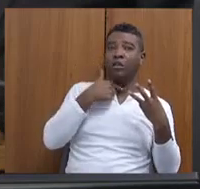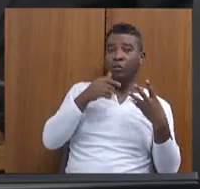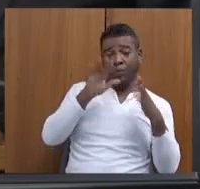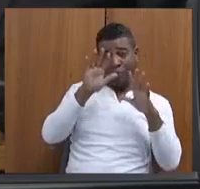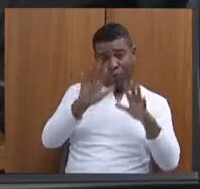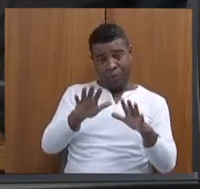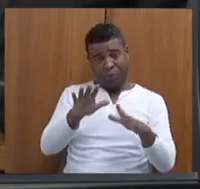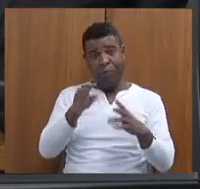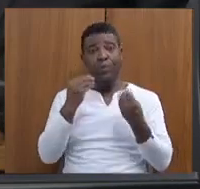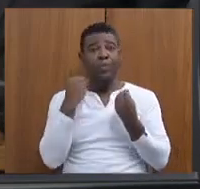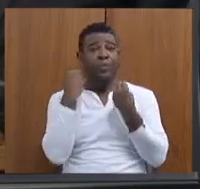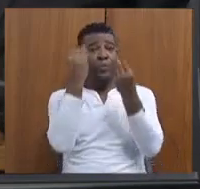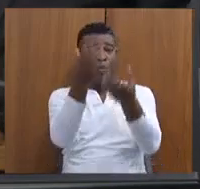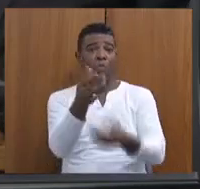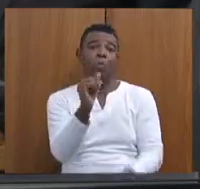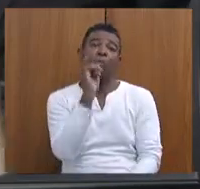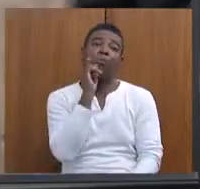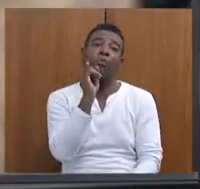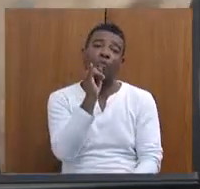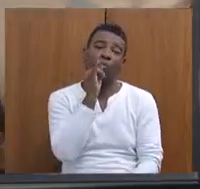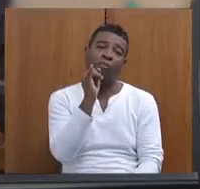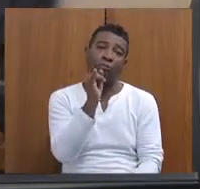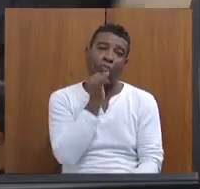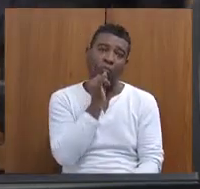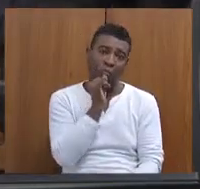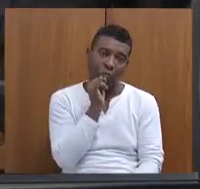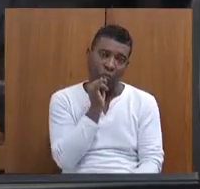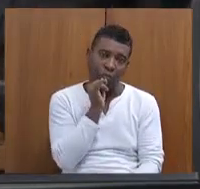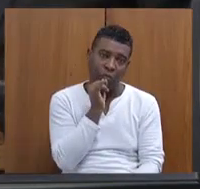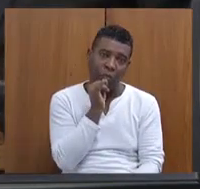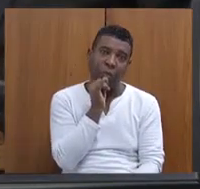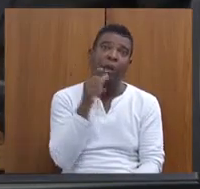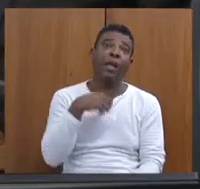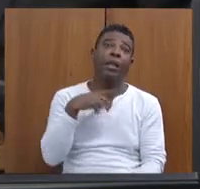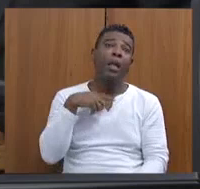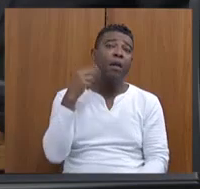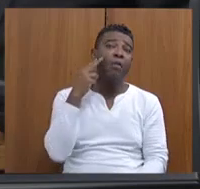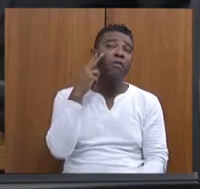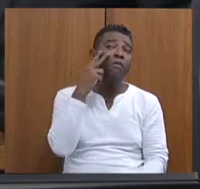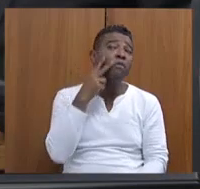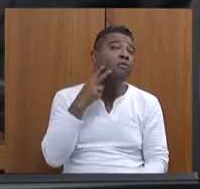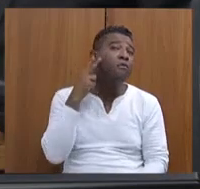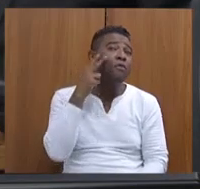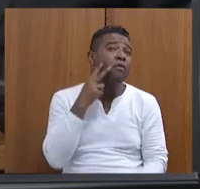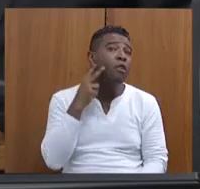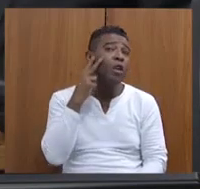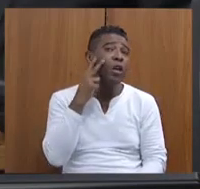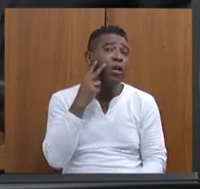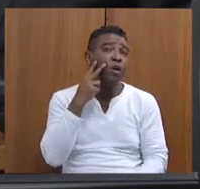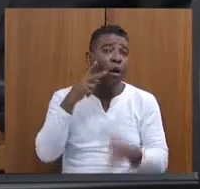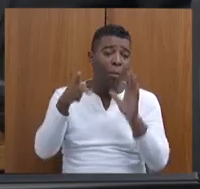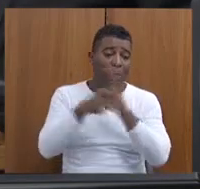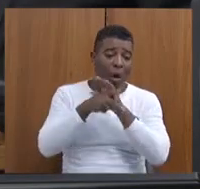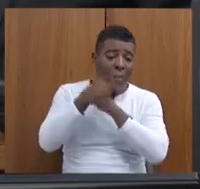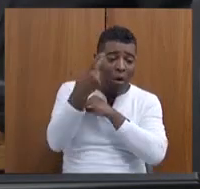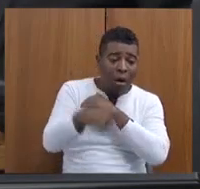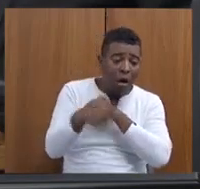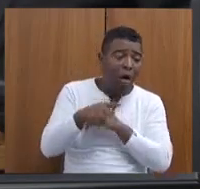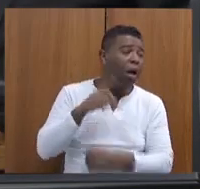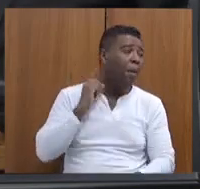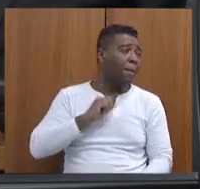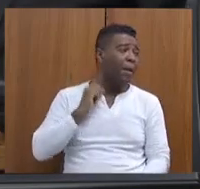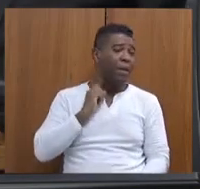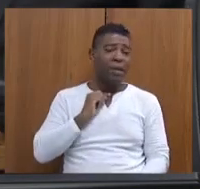exemplo Aqui nós temos o que o vinho de Minas Gerais o avanço que ele teve através